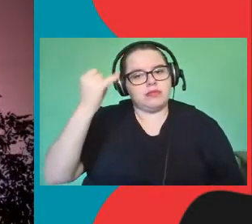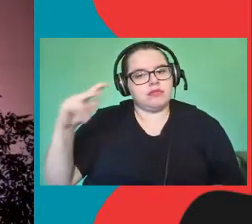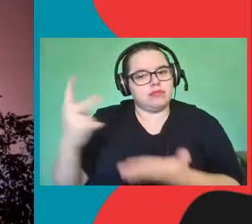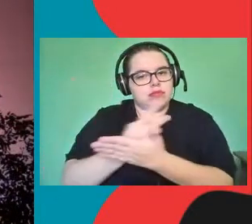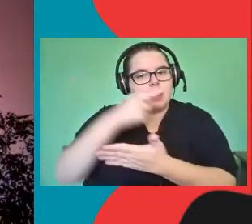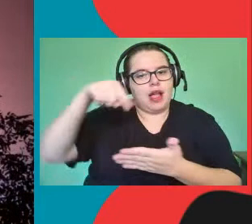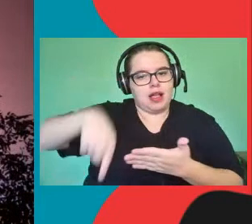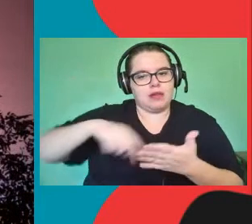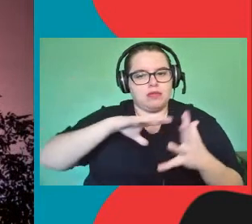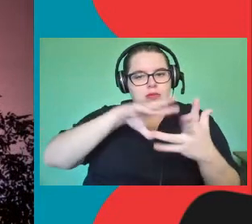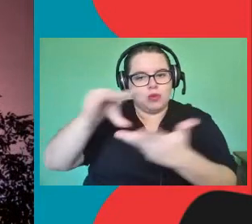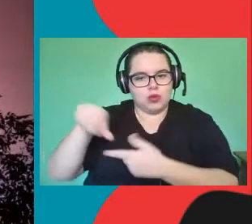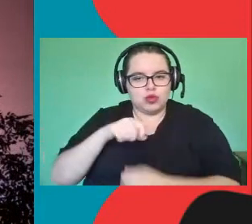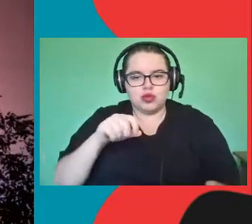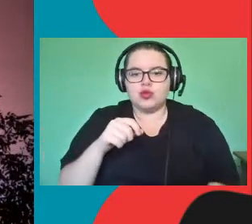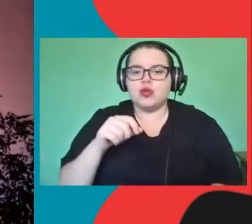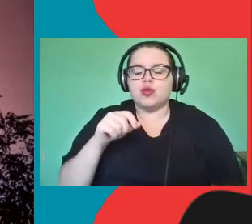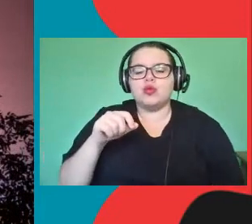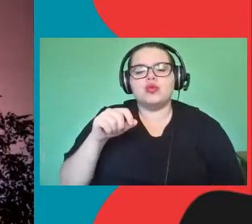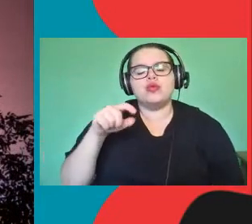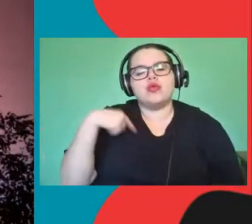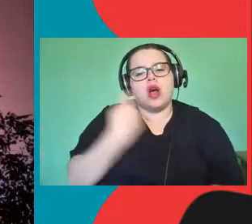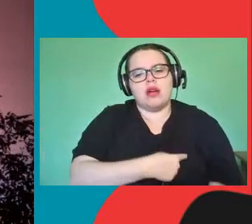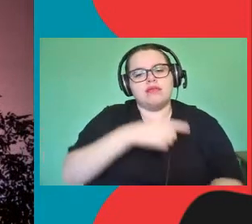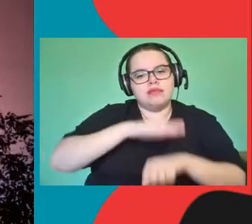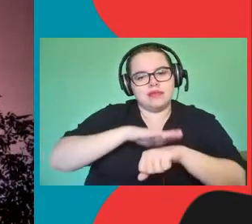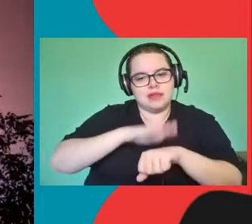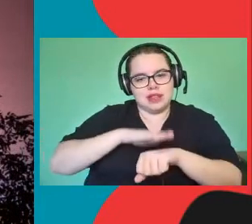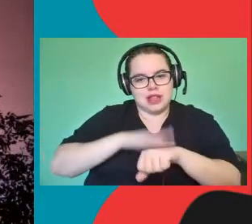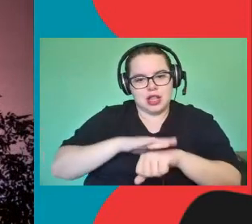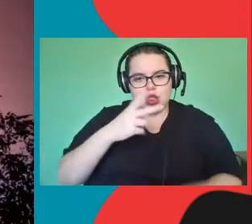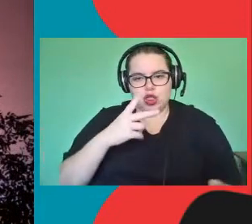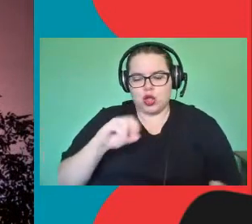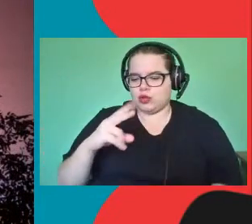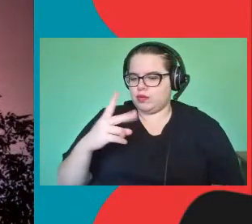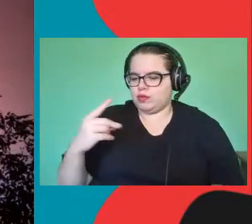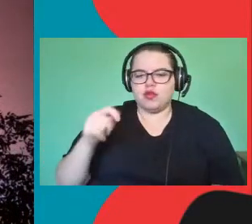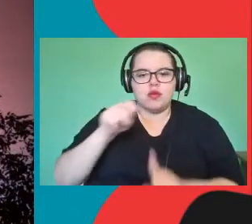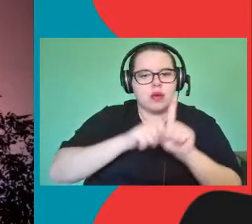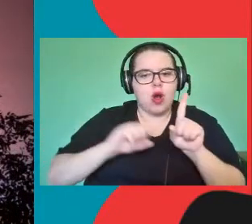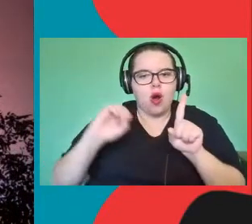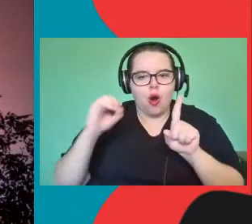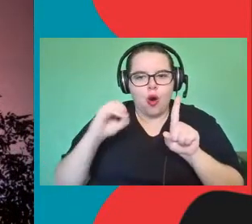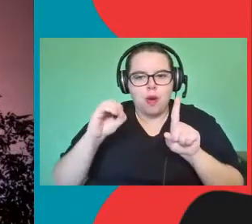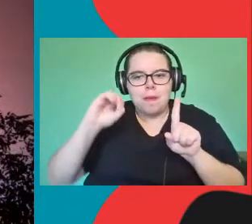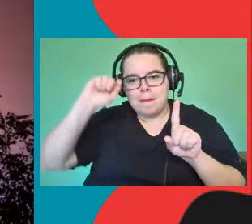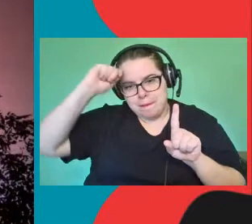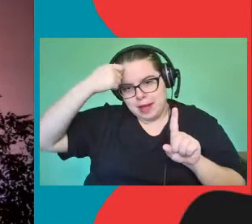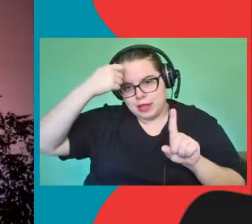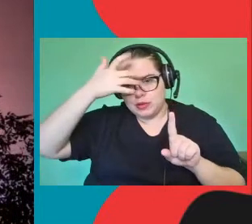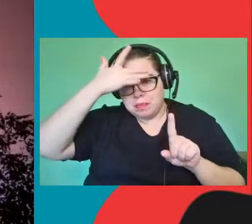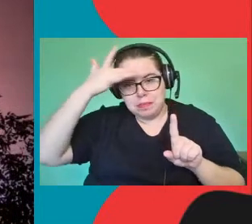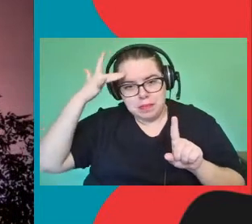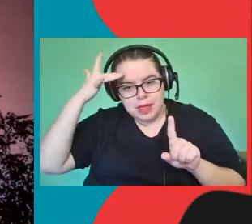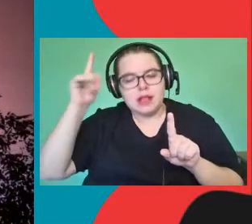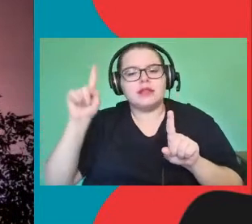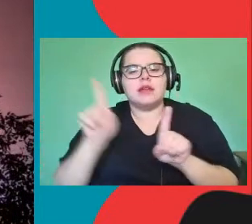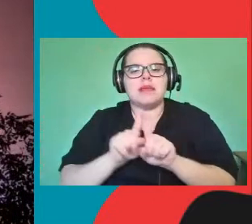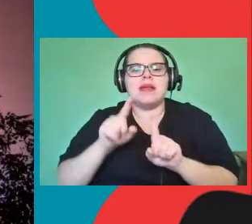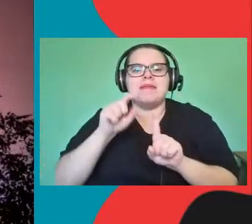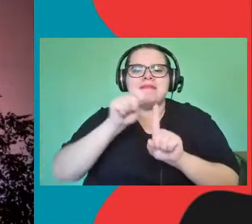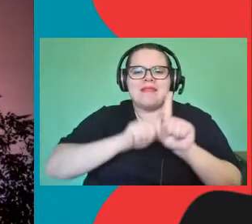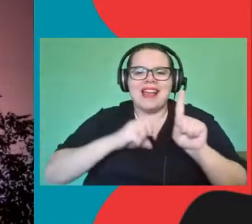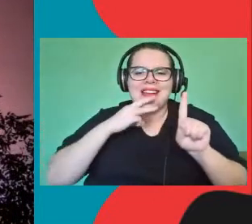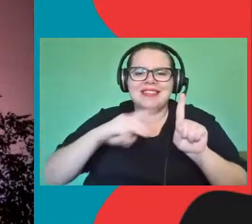mundo. Em outubro de 2021, a gente realizou a edição de Black People. E neste mês de março de 2022, a gente